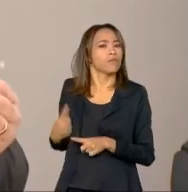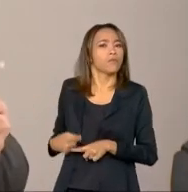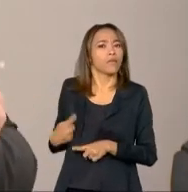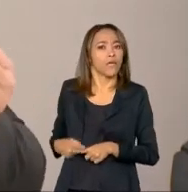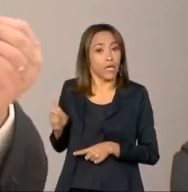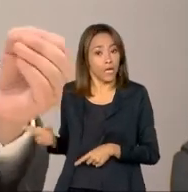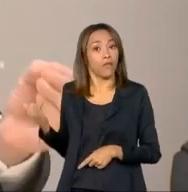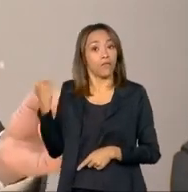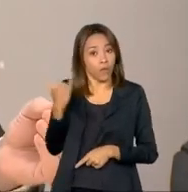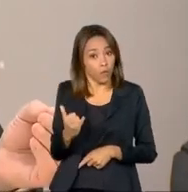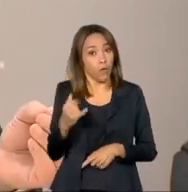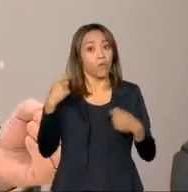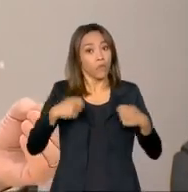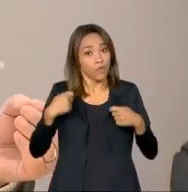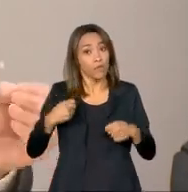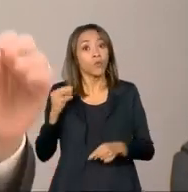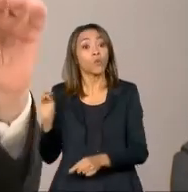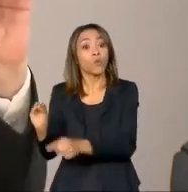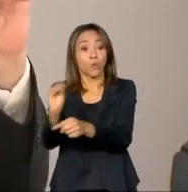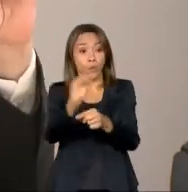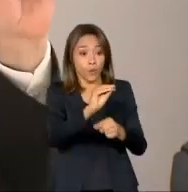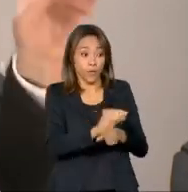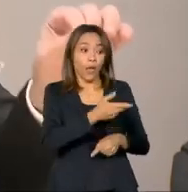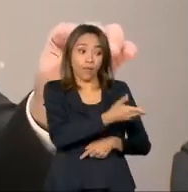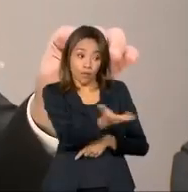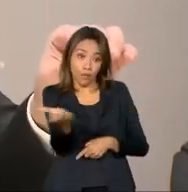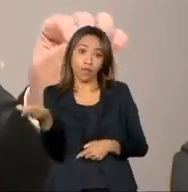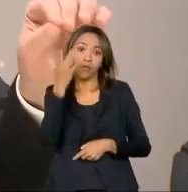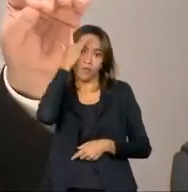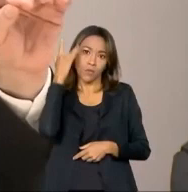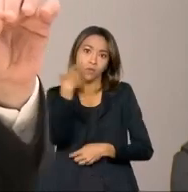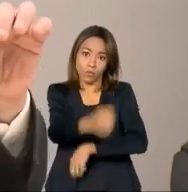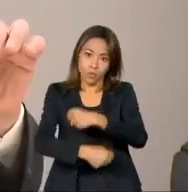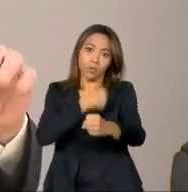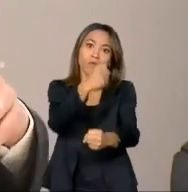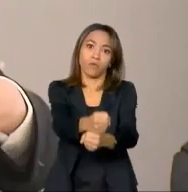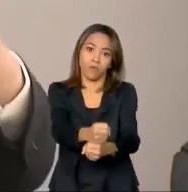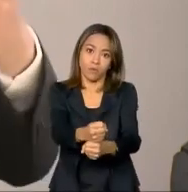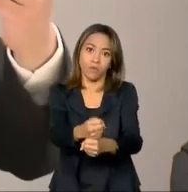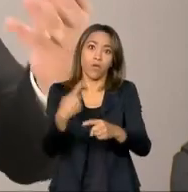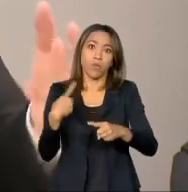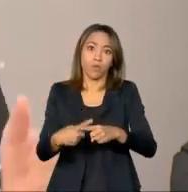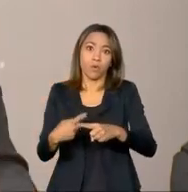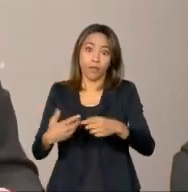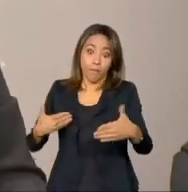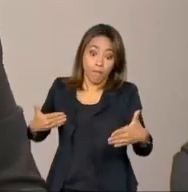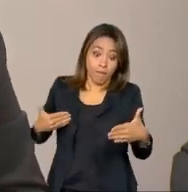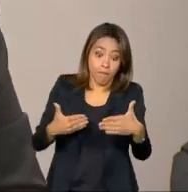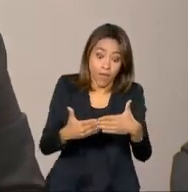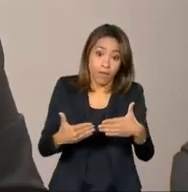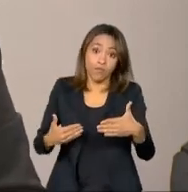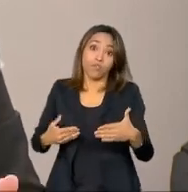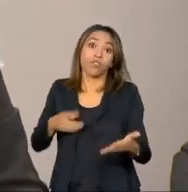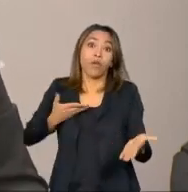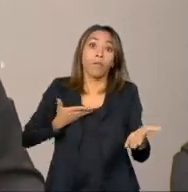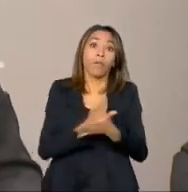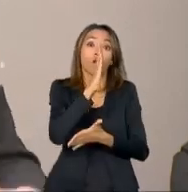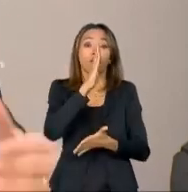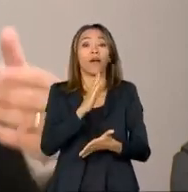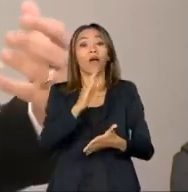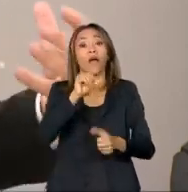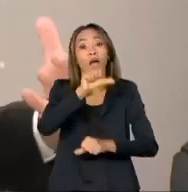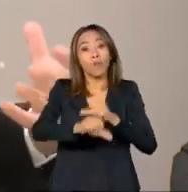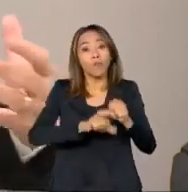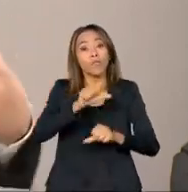nós temos que cuidar dessas pessoas para o ano que vem, porque nós estamos na iminência de aprovar a reforma tributária, né?